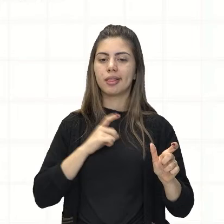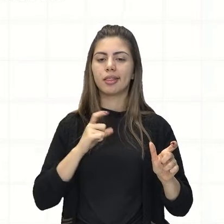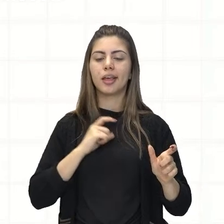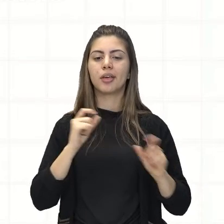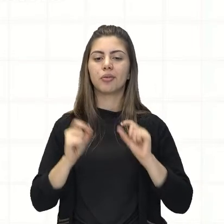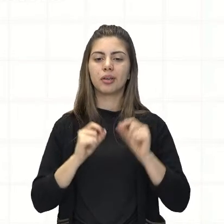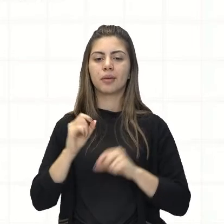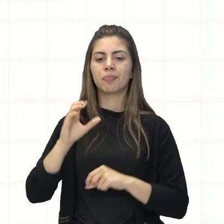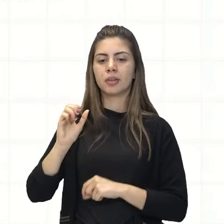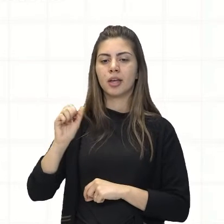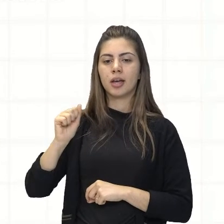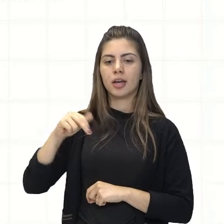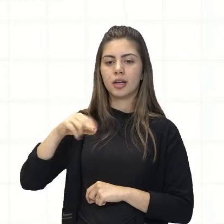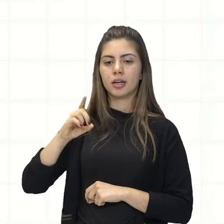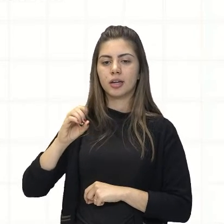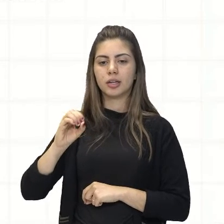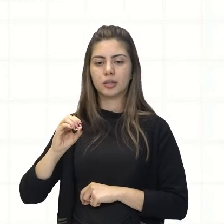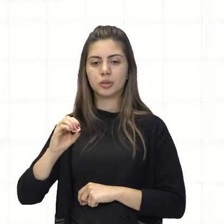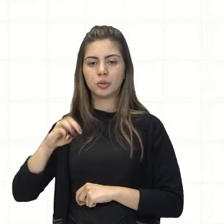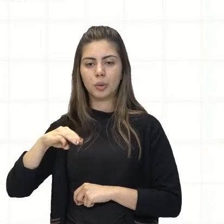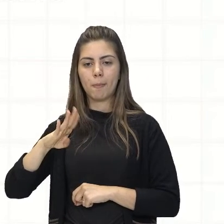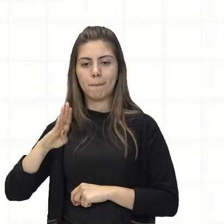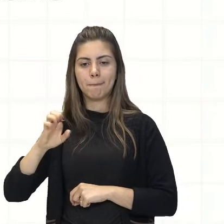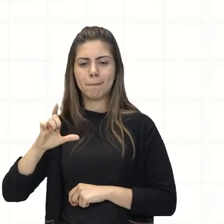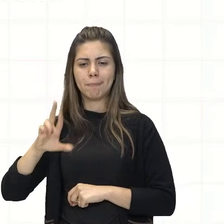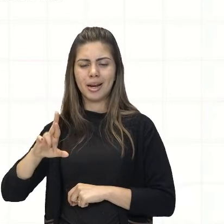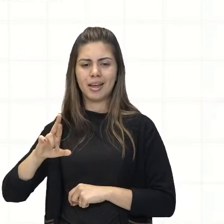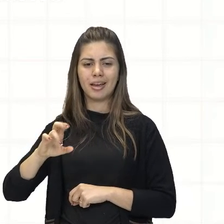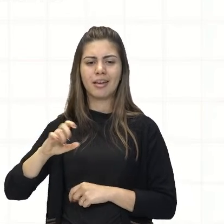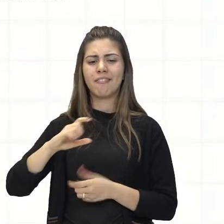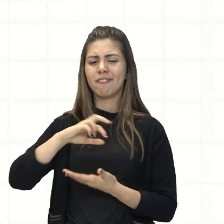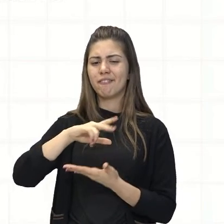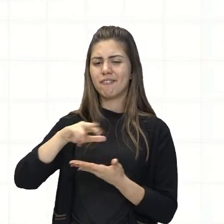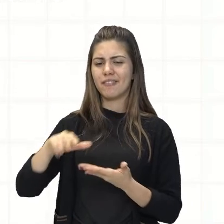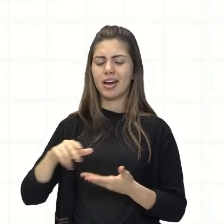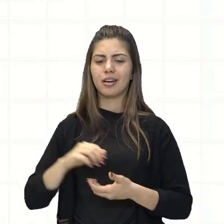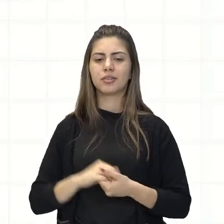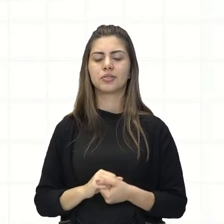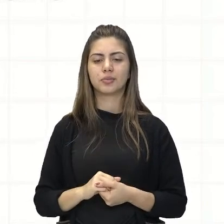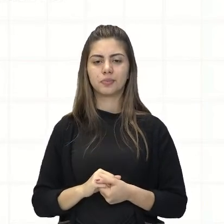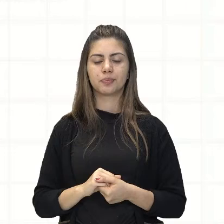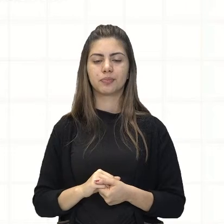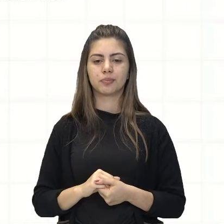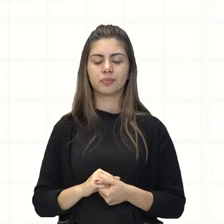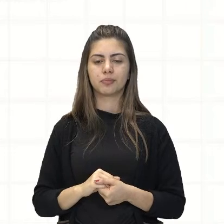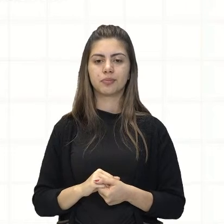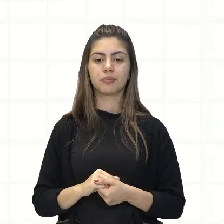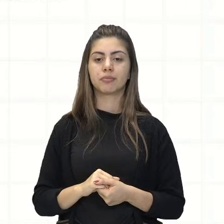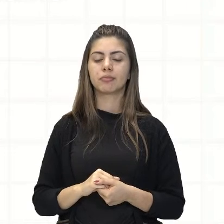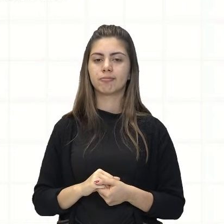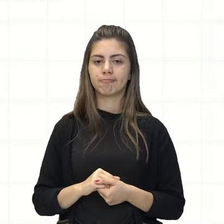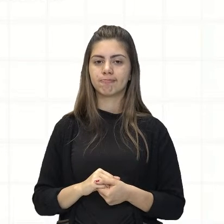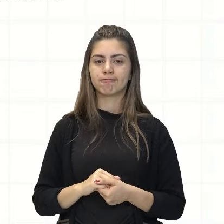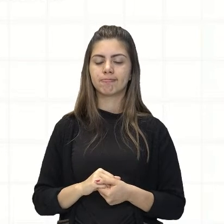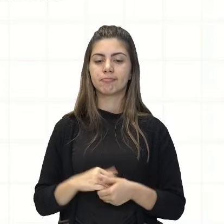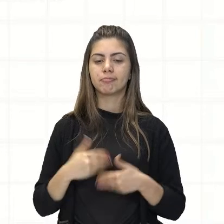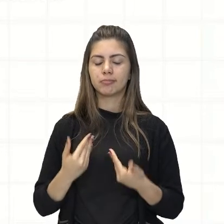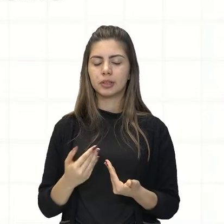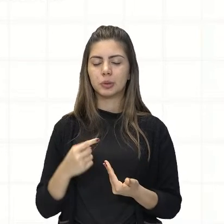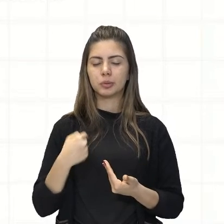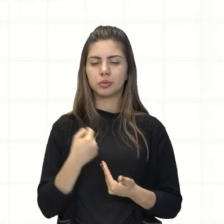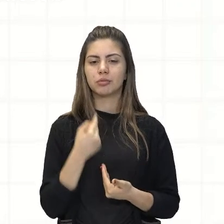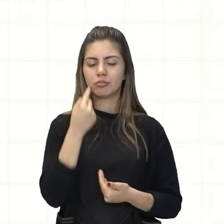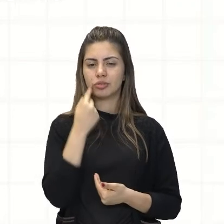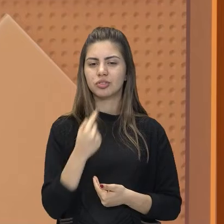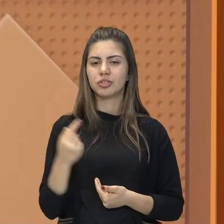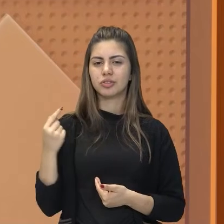candomblé, a umbanda, a quimbanda e o catimbó. Então, nós fechamos aqui a